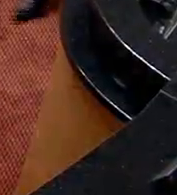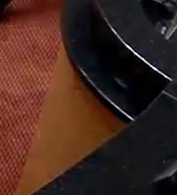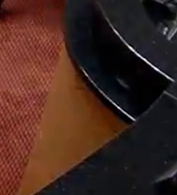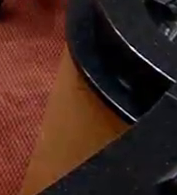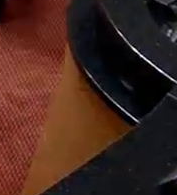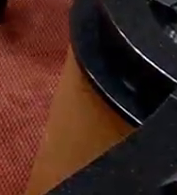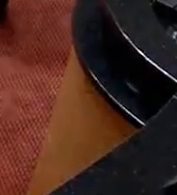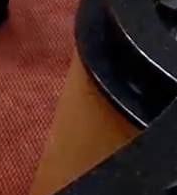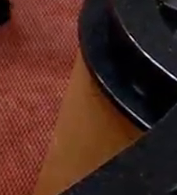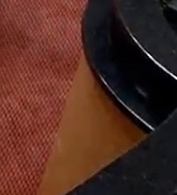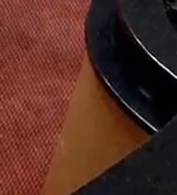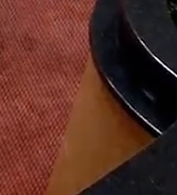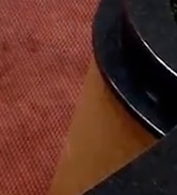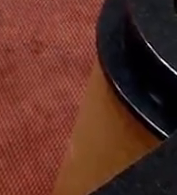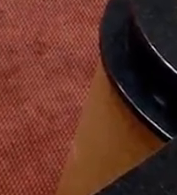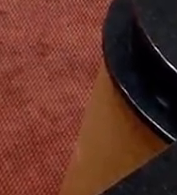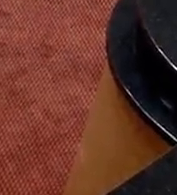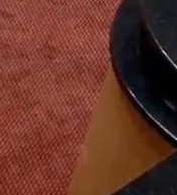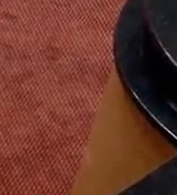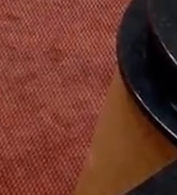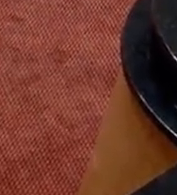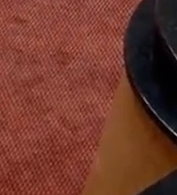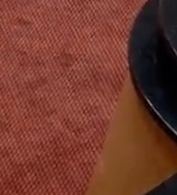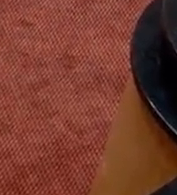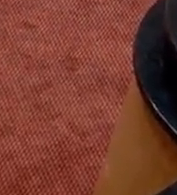a terra santa